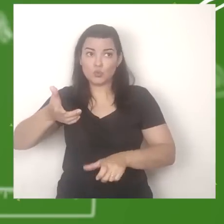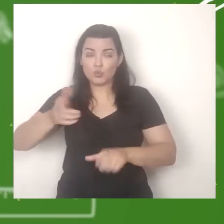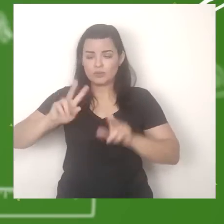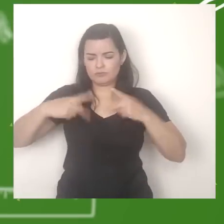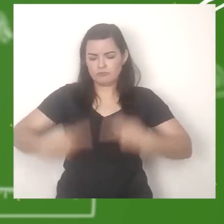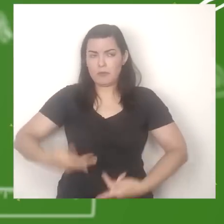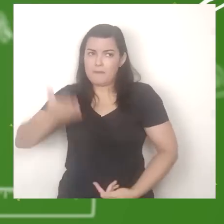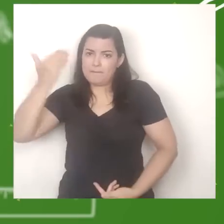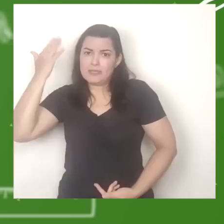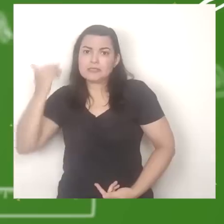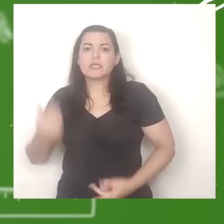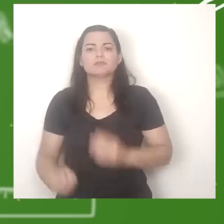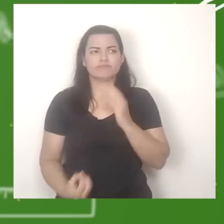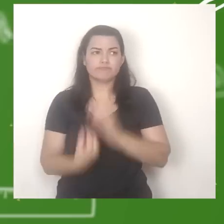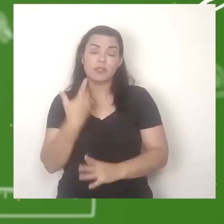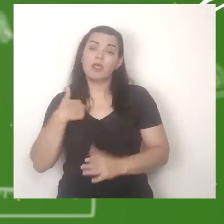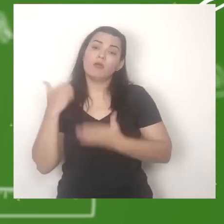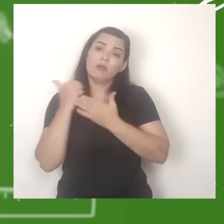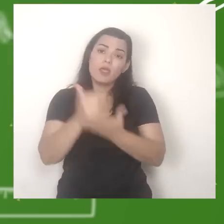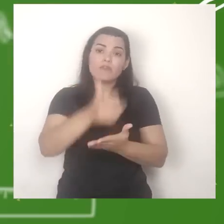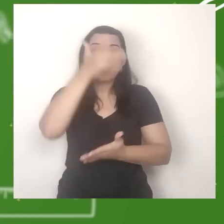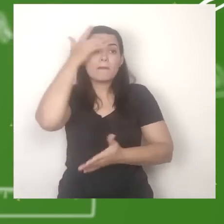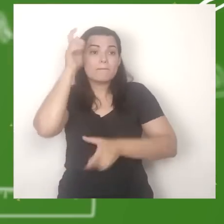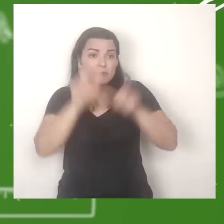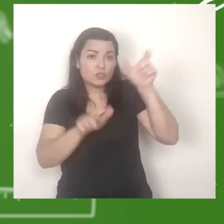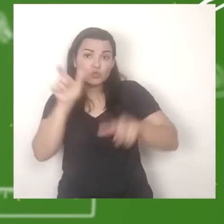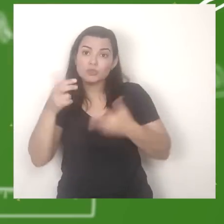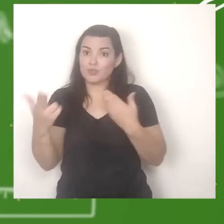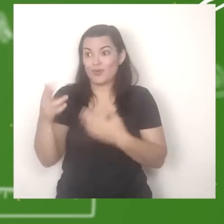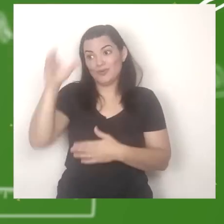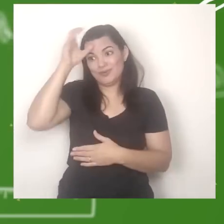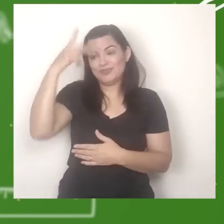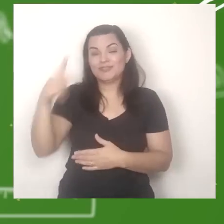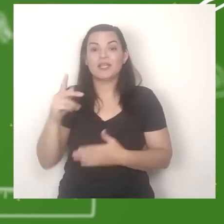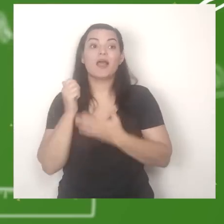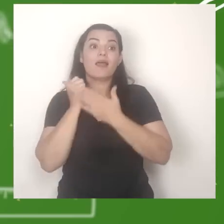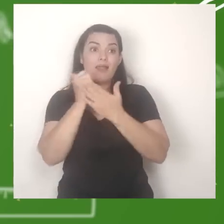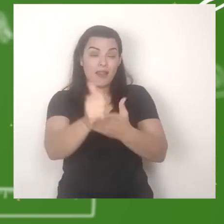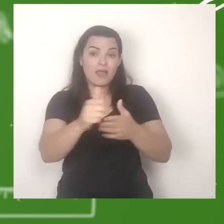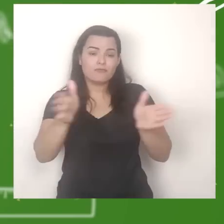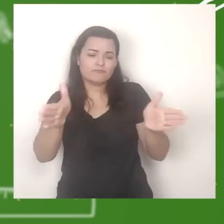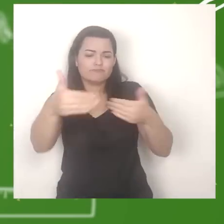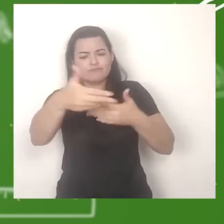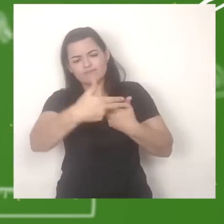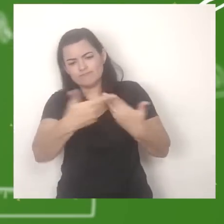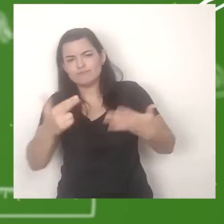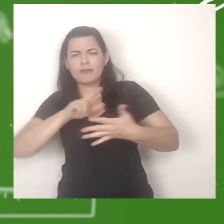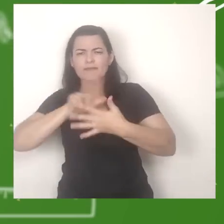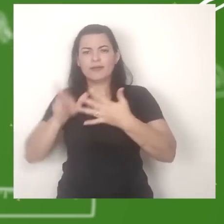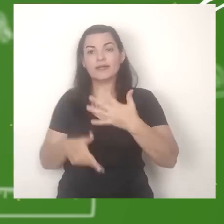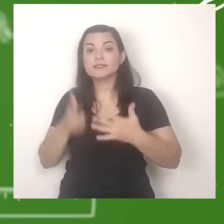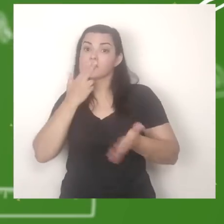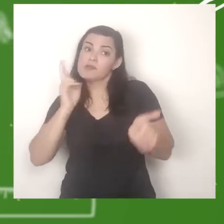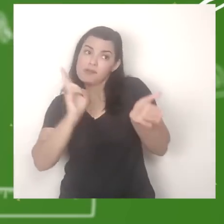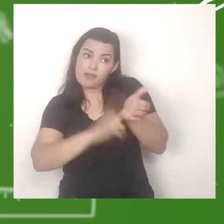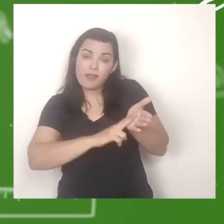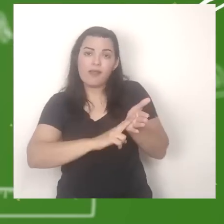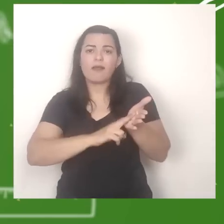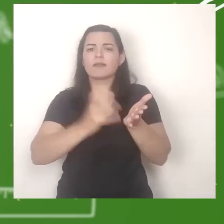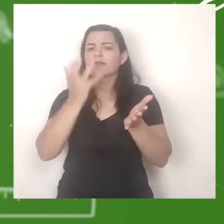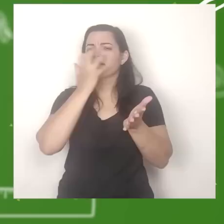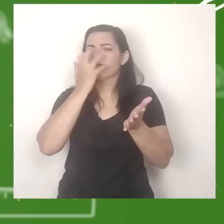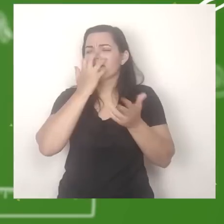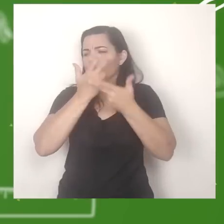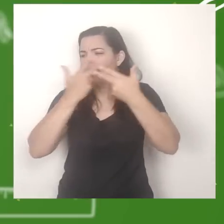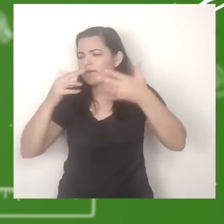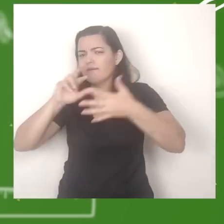Eu sirvo para transportar pessoas como o seu tio. Levo cargas, cartas, encomendas, animais